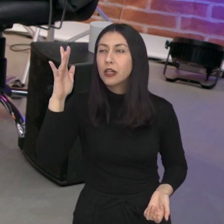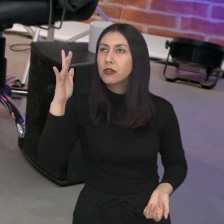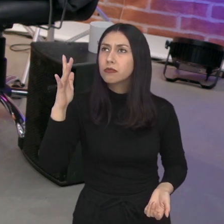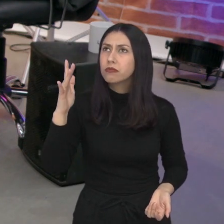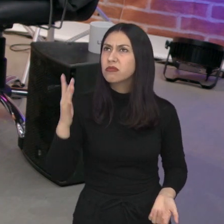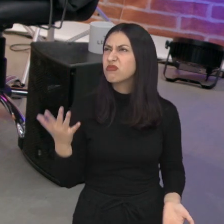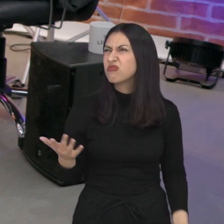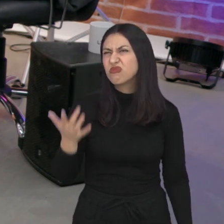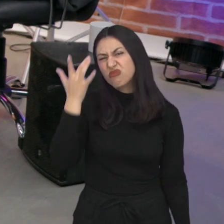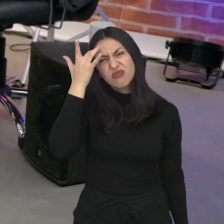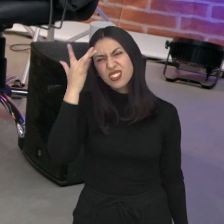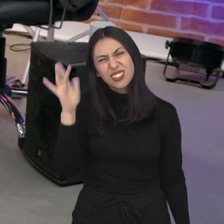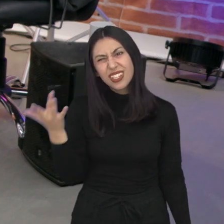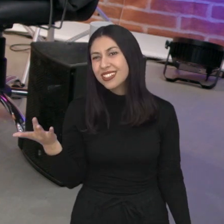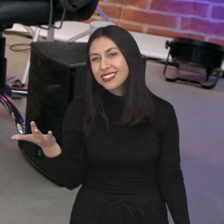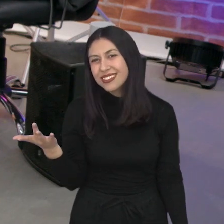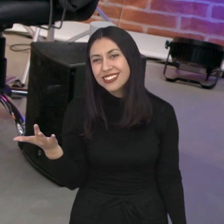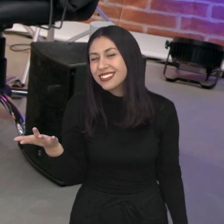Não sei.